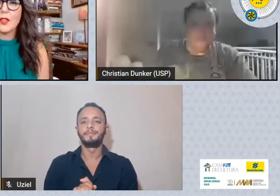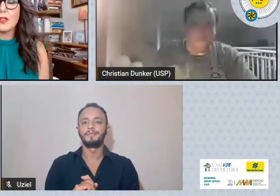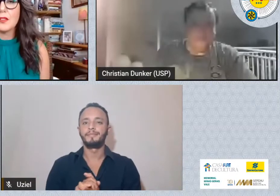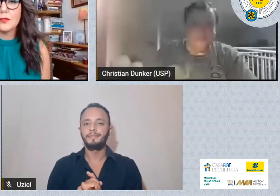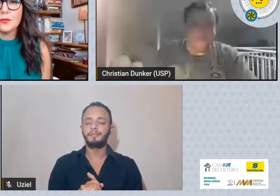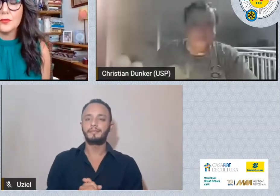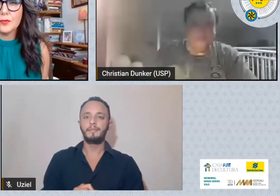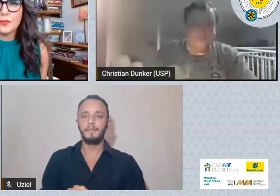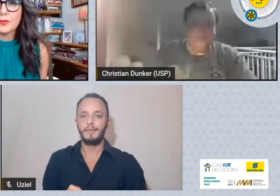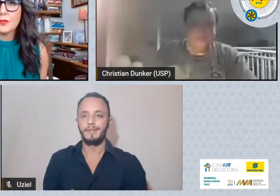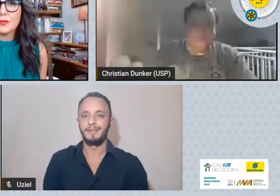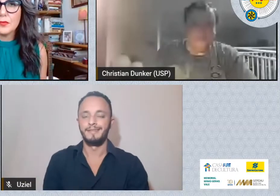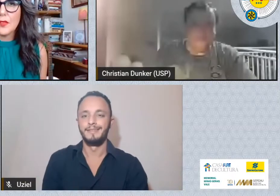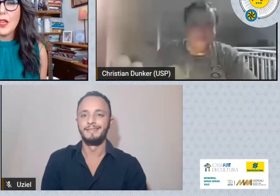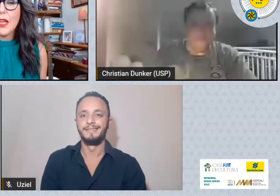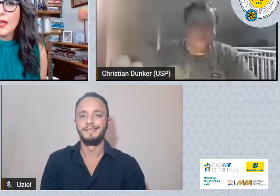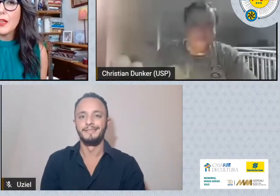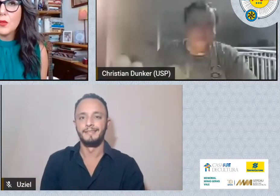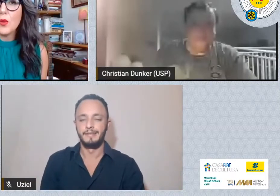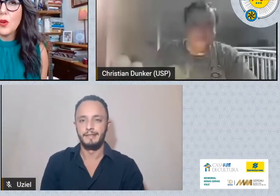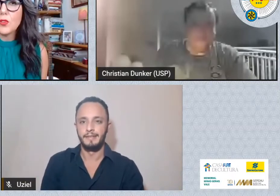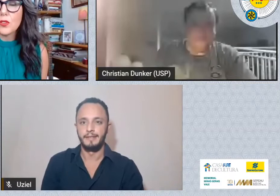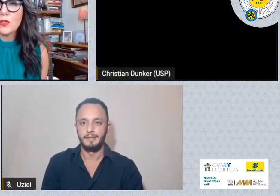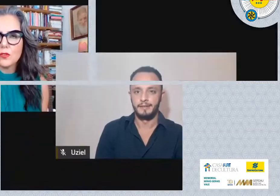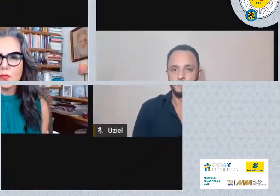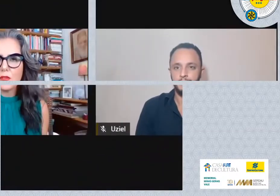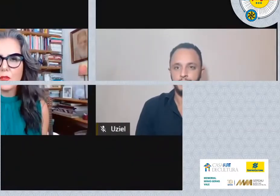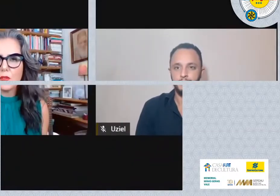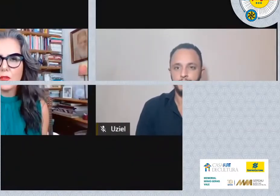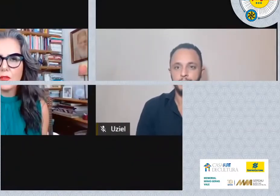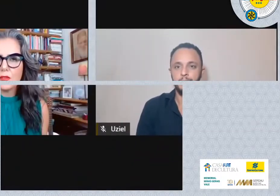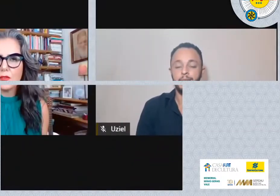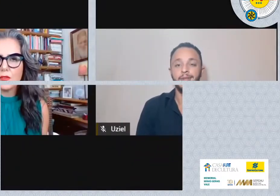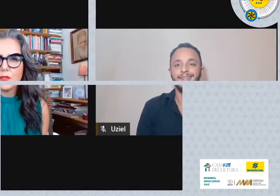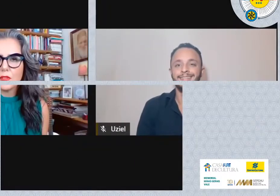O áudio que posso fazer. O áudio...